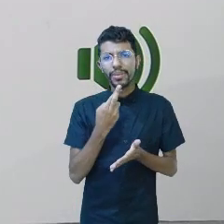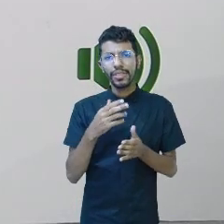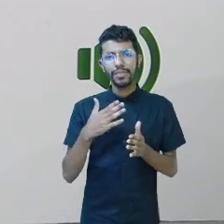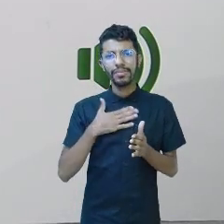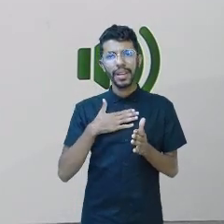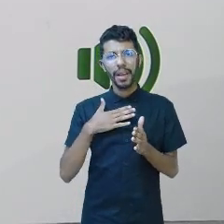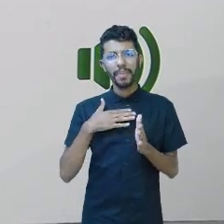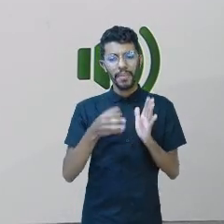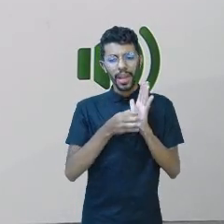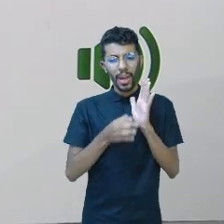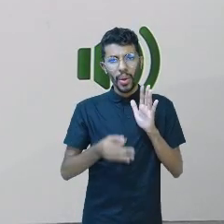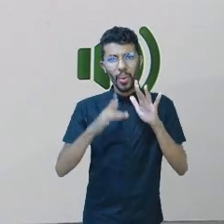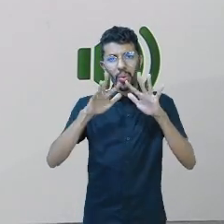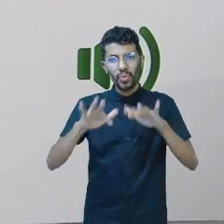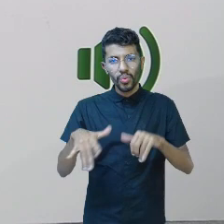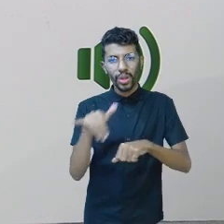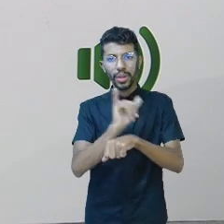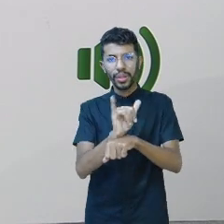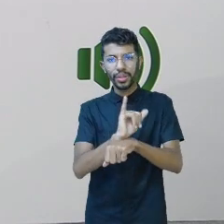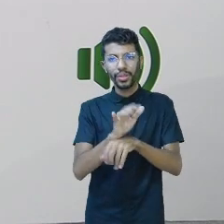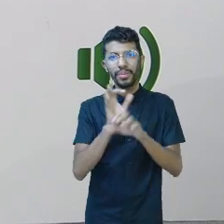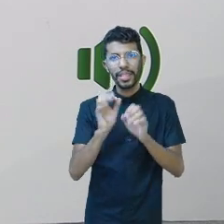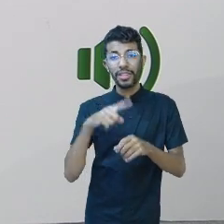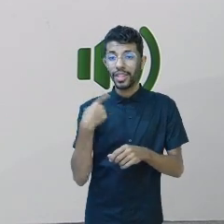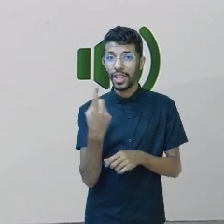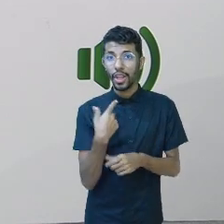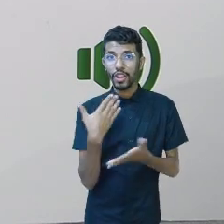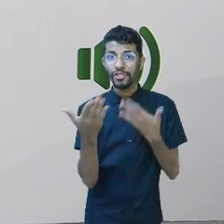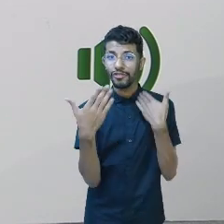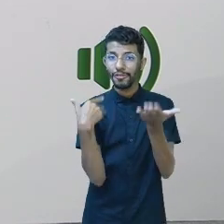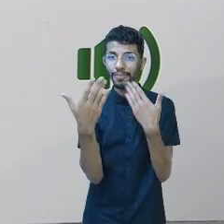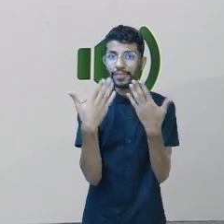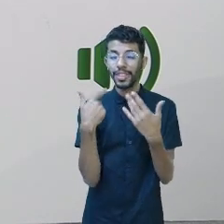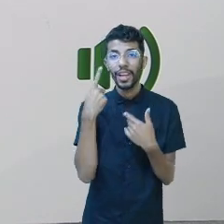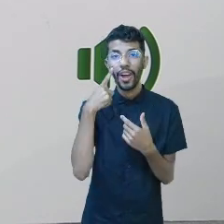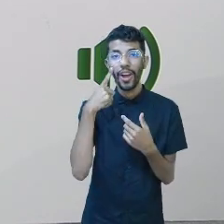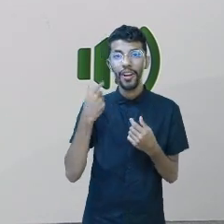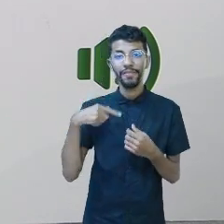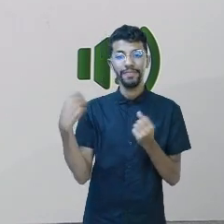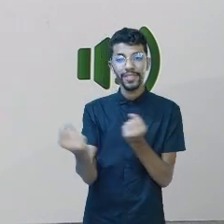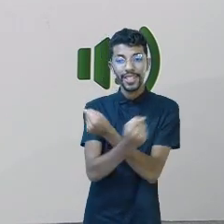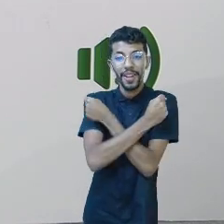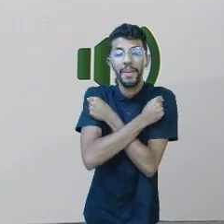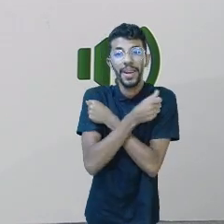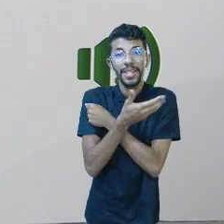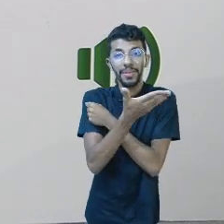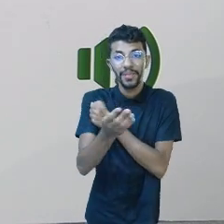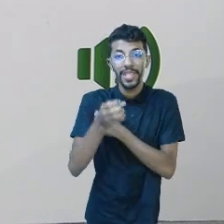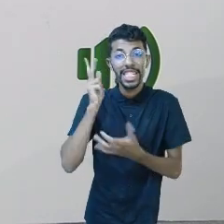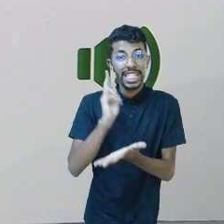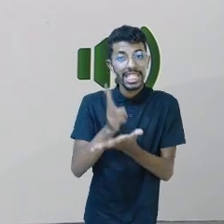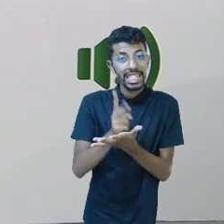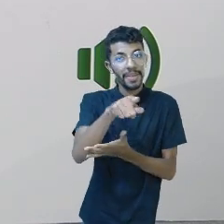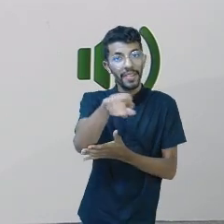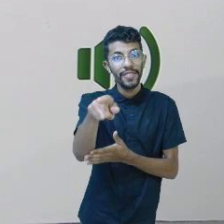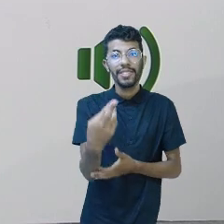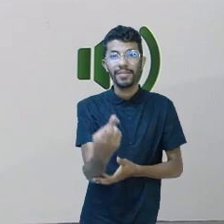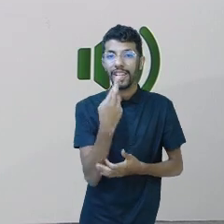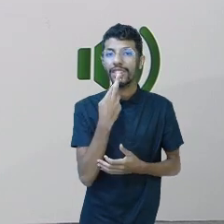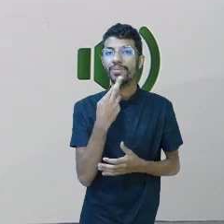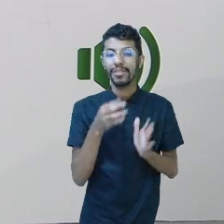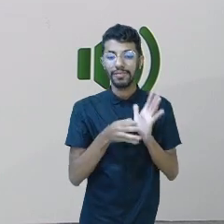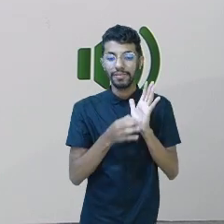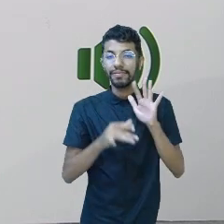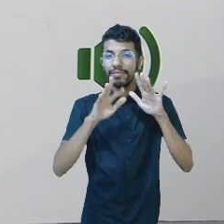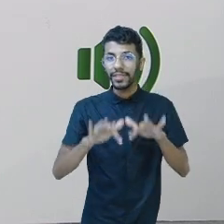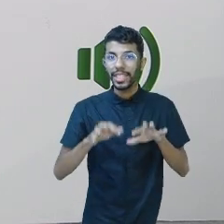chat do YouTube e a gente vai conversar. Vou mandar um abraço aqui para vocês toda vez que vocês responderem, tá? E a gente vai comentar